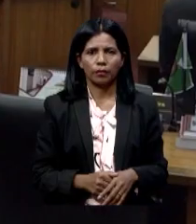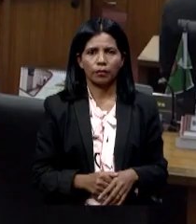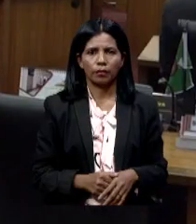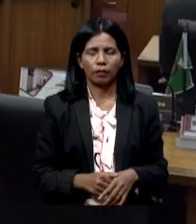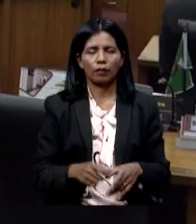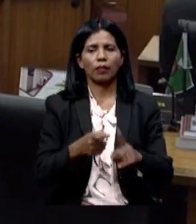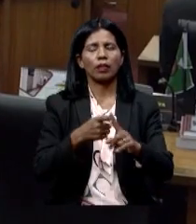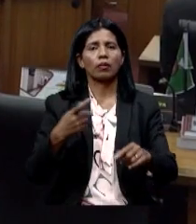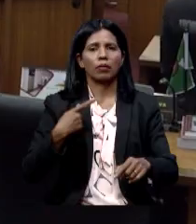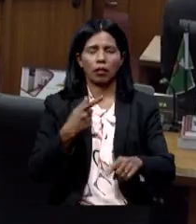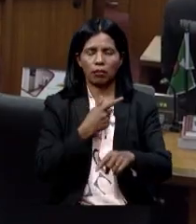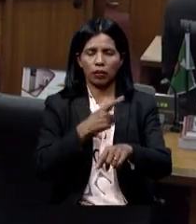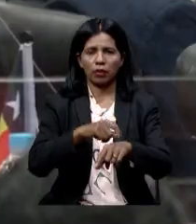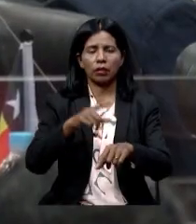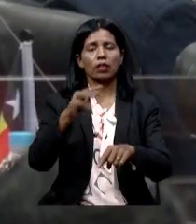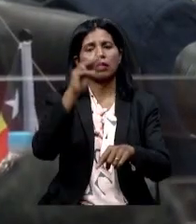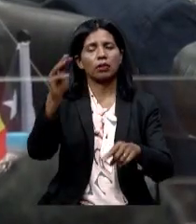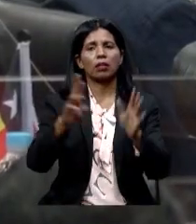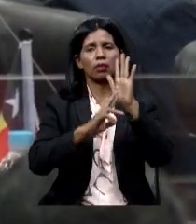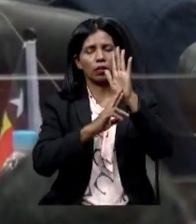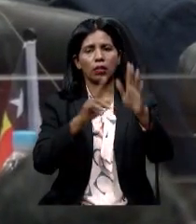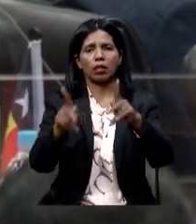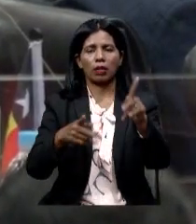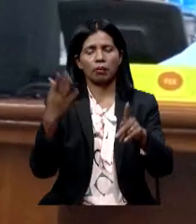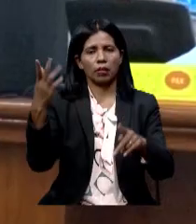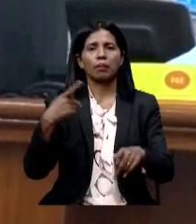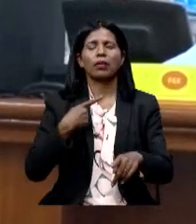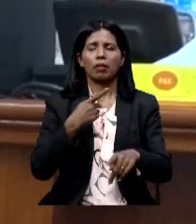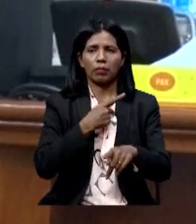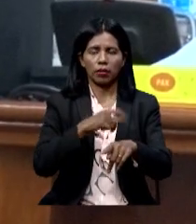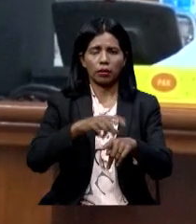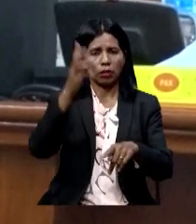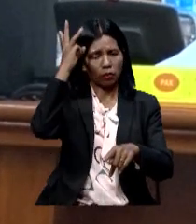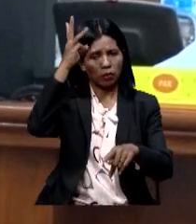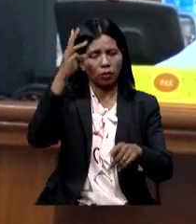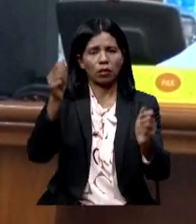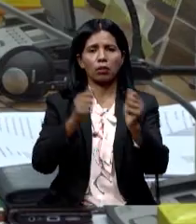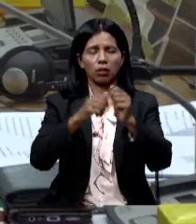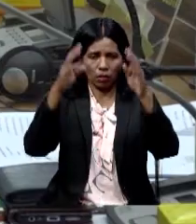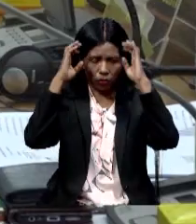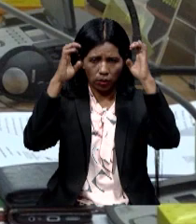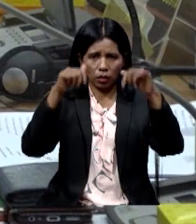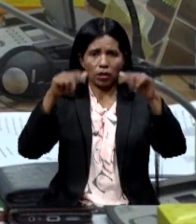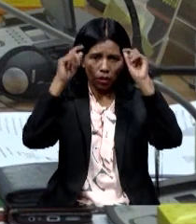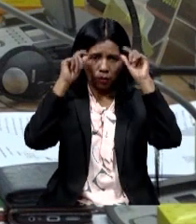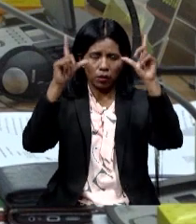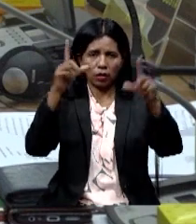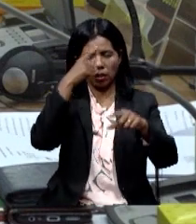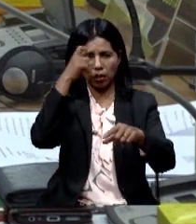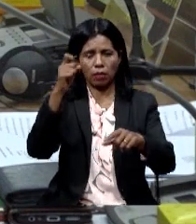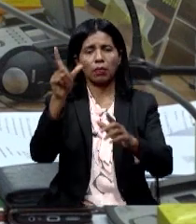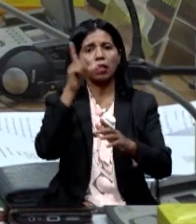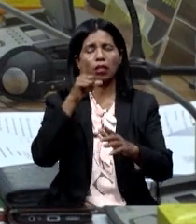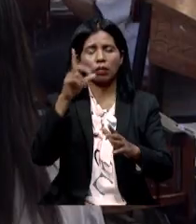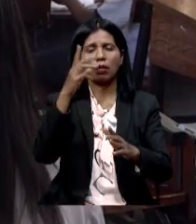Língua se plenária segunda, né, representante povo e parlamento nacional, preocupa o lalau que educação e a Timor-Leste, também língua